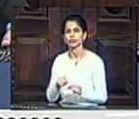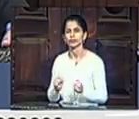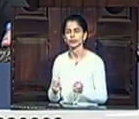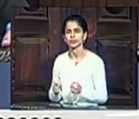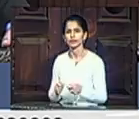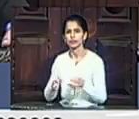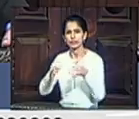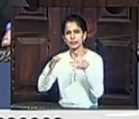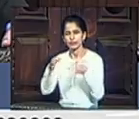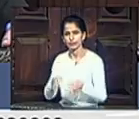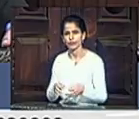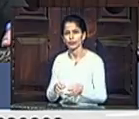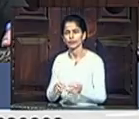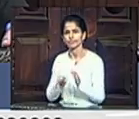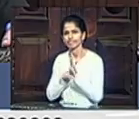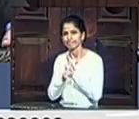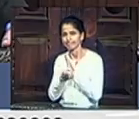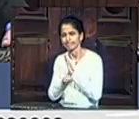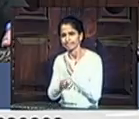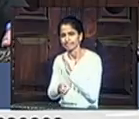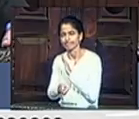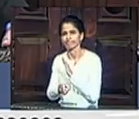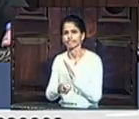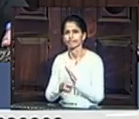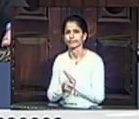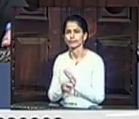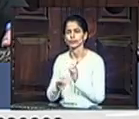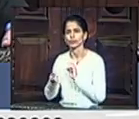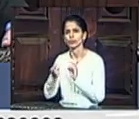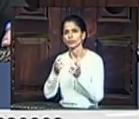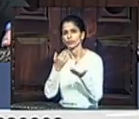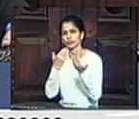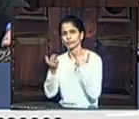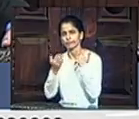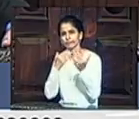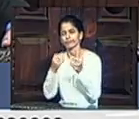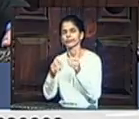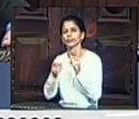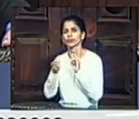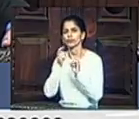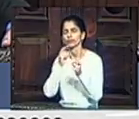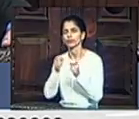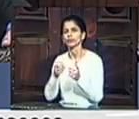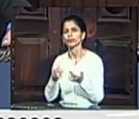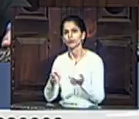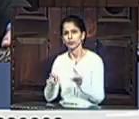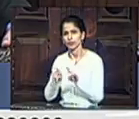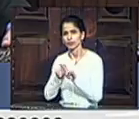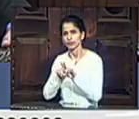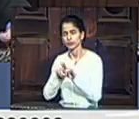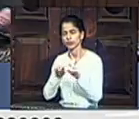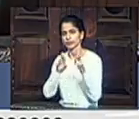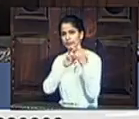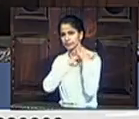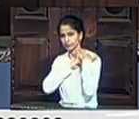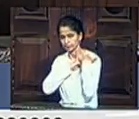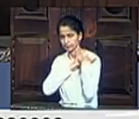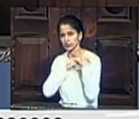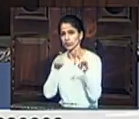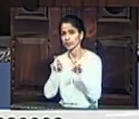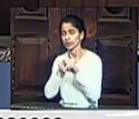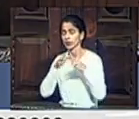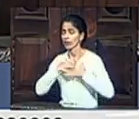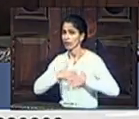efetivamente aprofundar o diálogo e, sobretudo, tratar com muita responsabilidade e serenidade todo